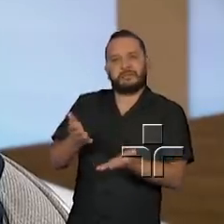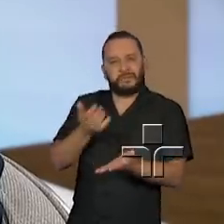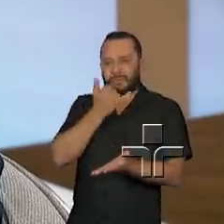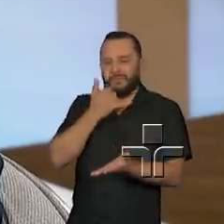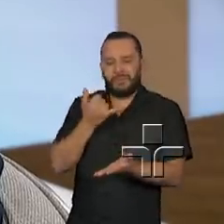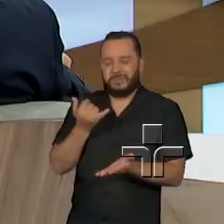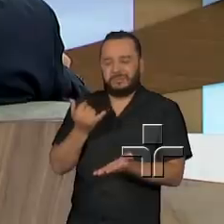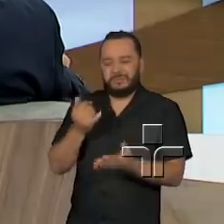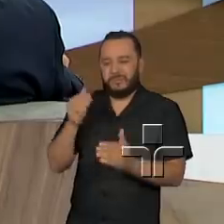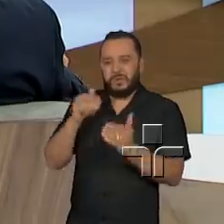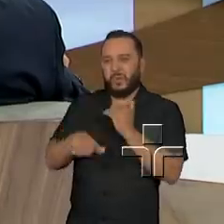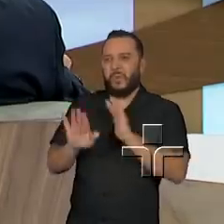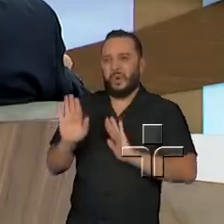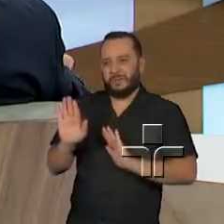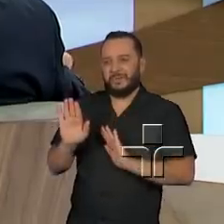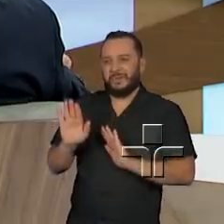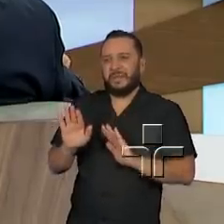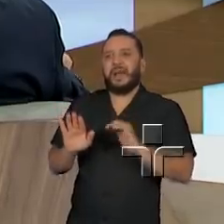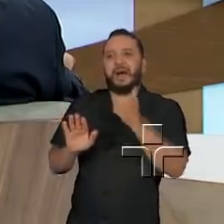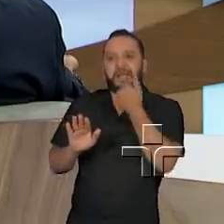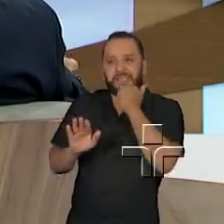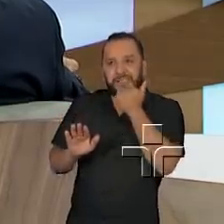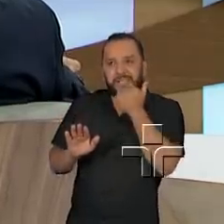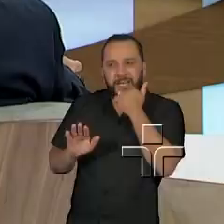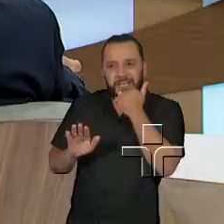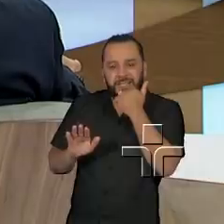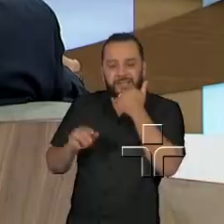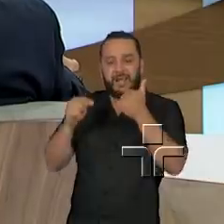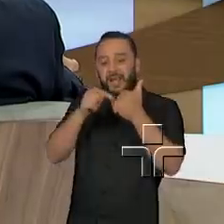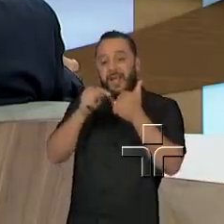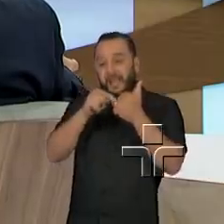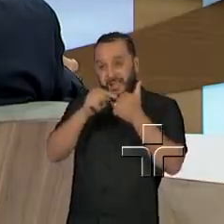erro. A ciência é filha da filosofia, neta da religião.